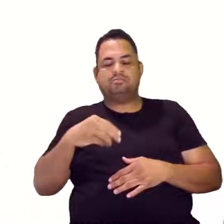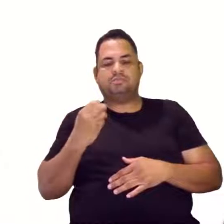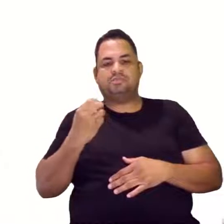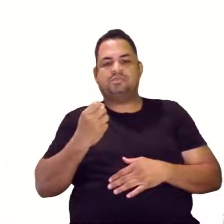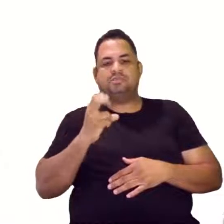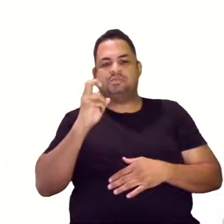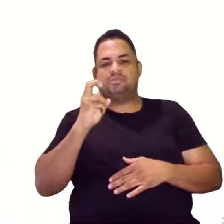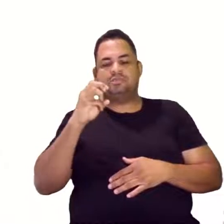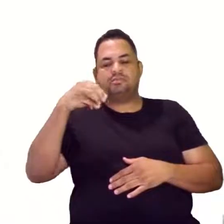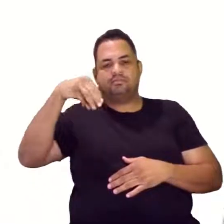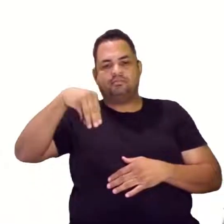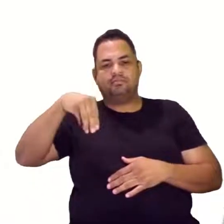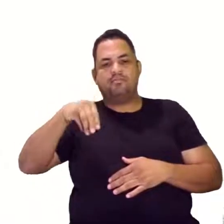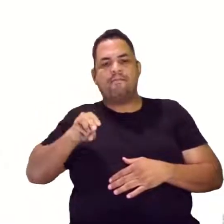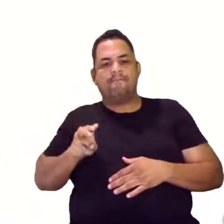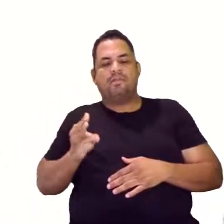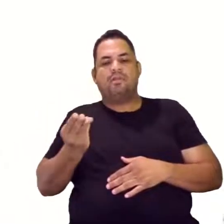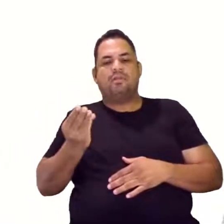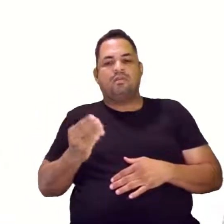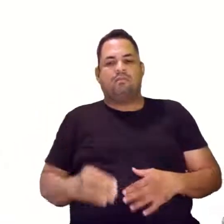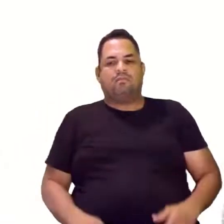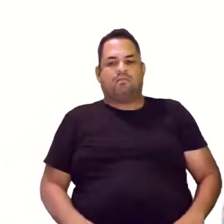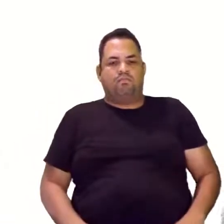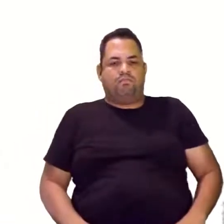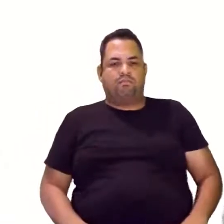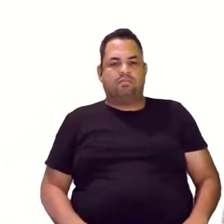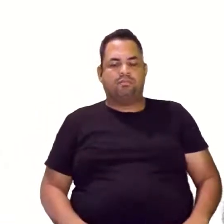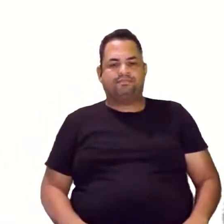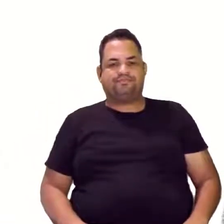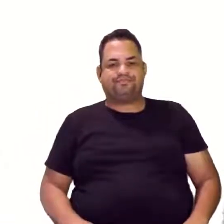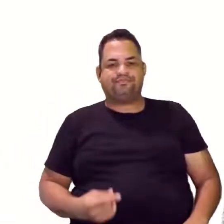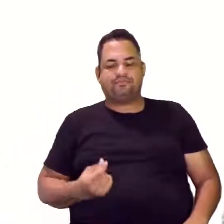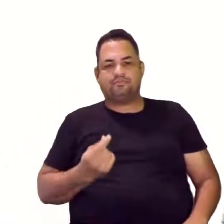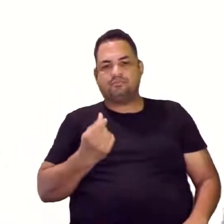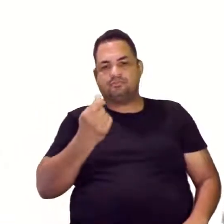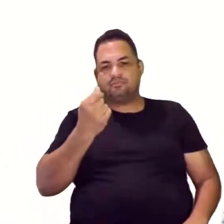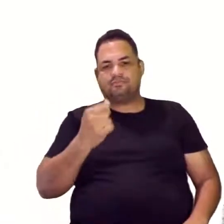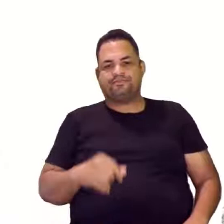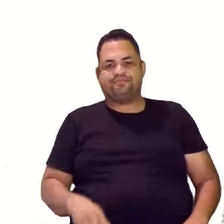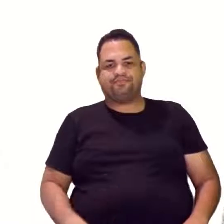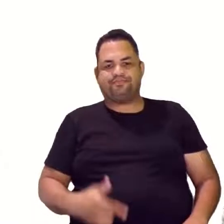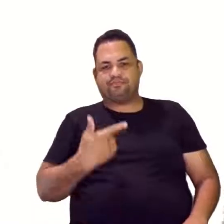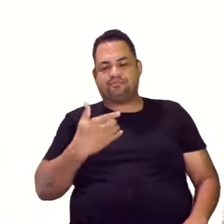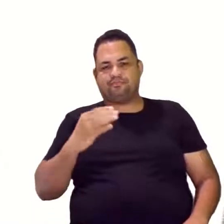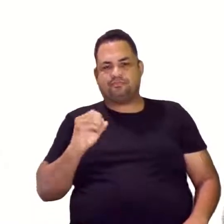5 milhões. Mês de fevereiro, olha no gráfico, receita 20